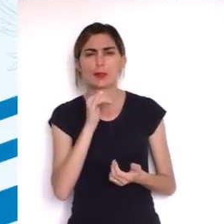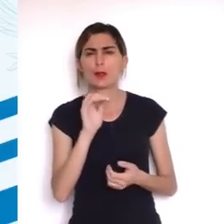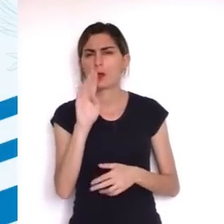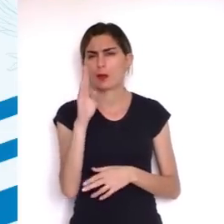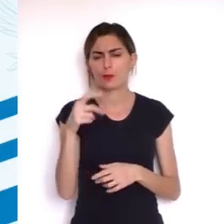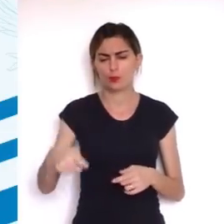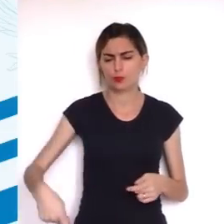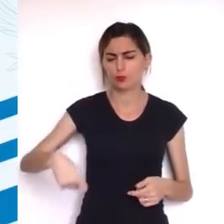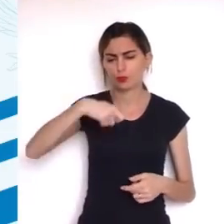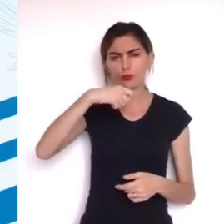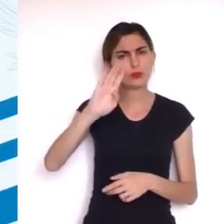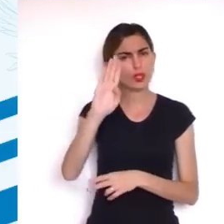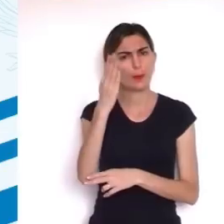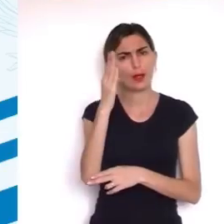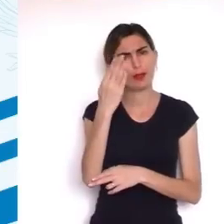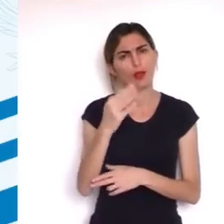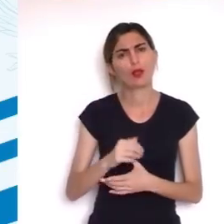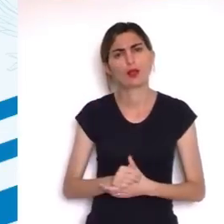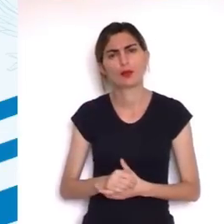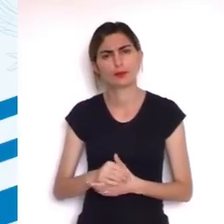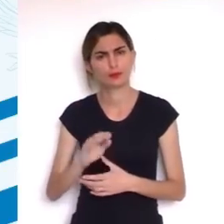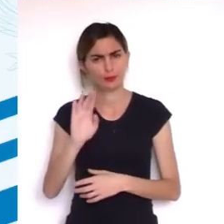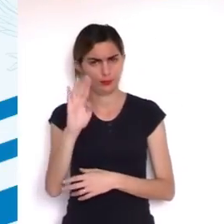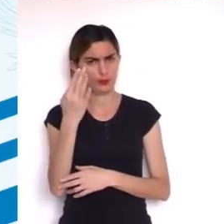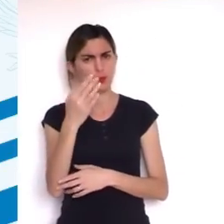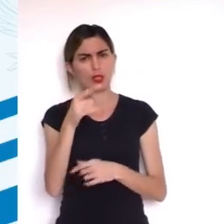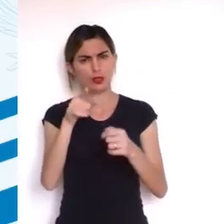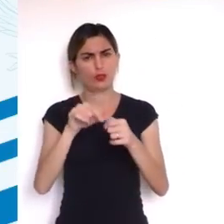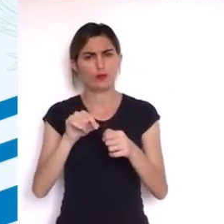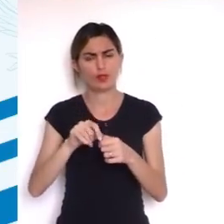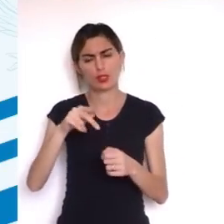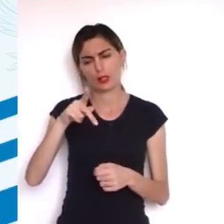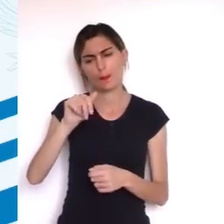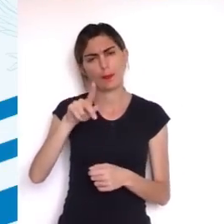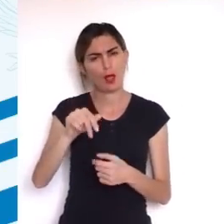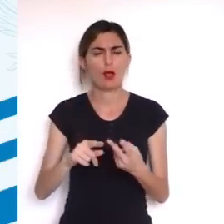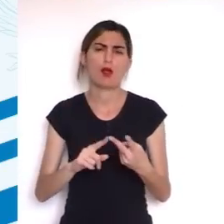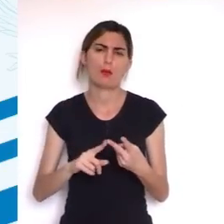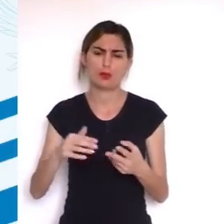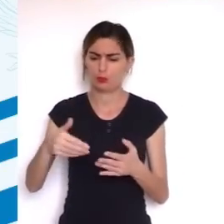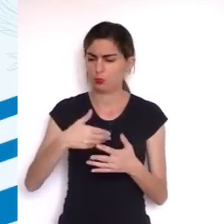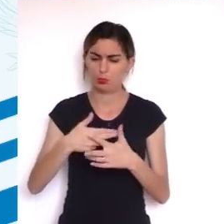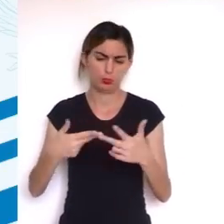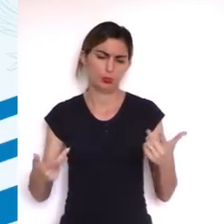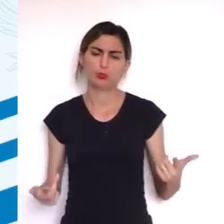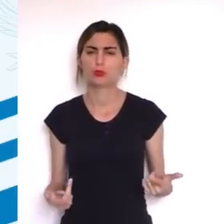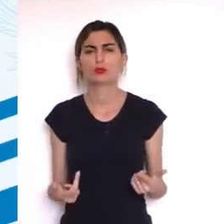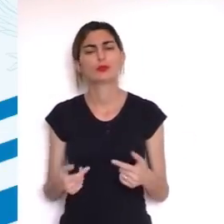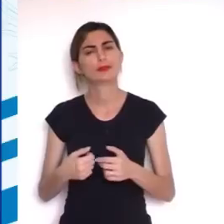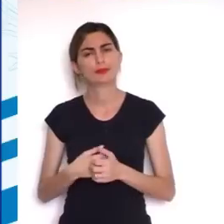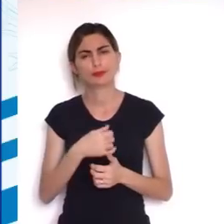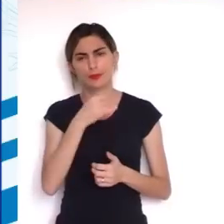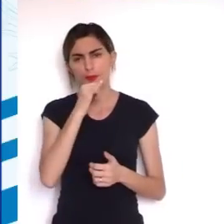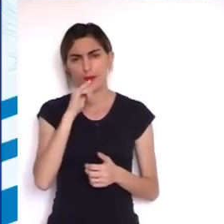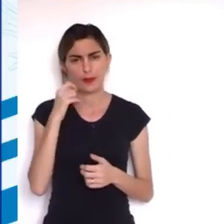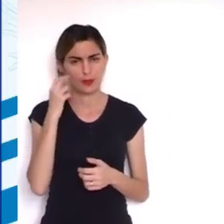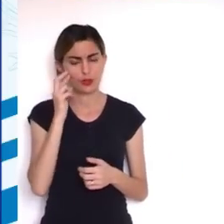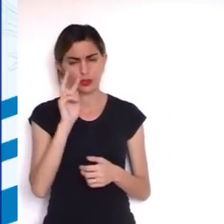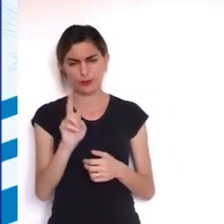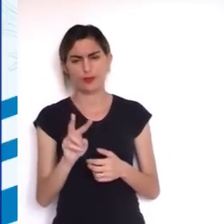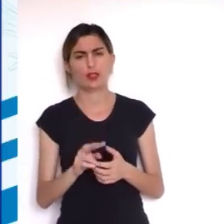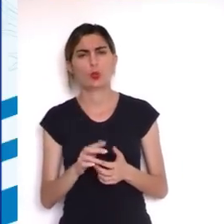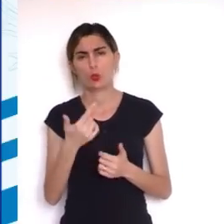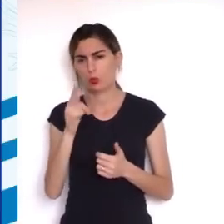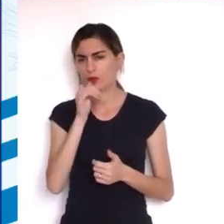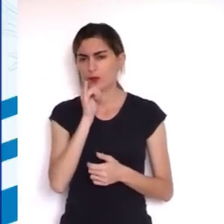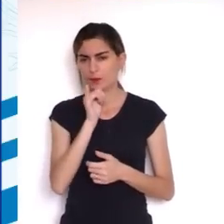seja, uma colher de madeira, né? Quando você for fazer a sua papa, por exemplo. Né? E aí a gente